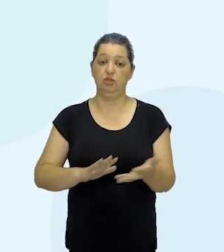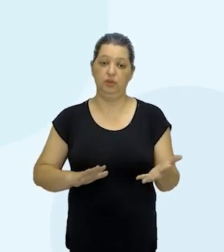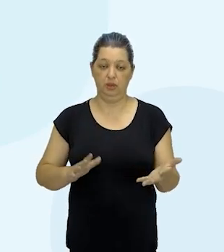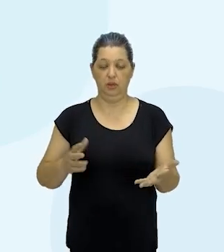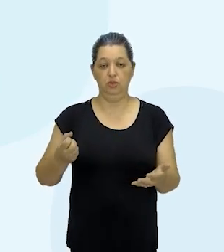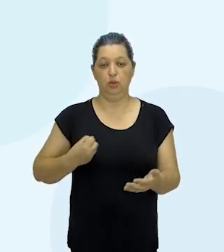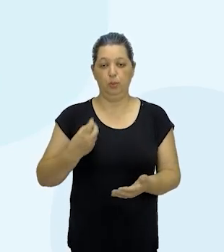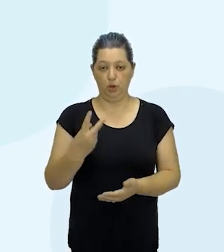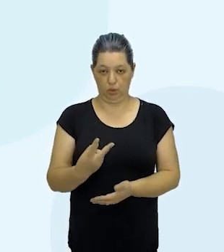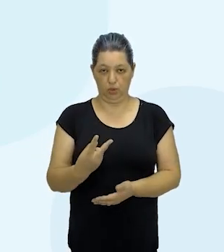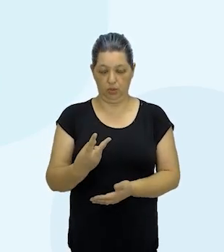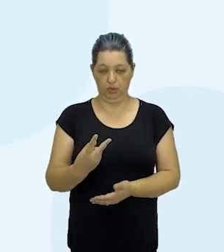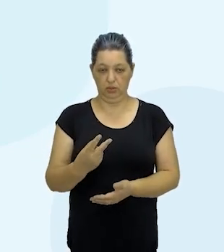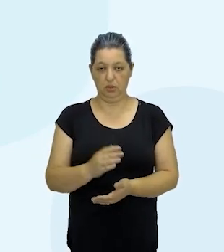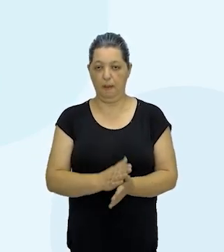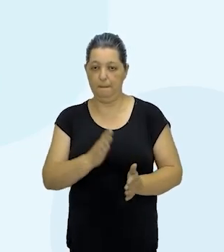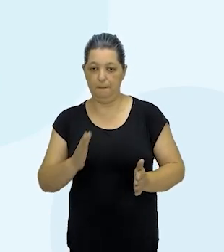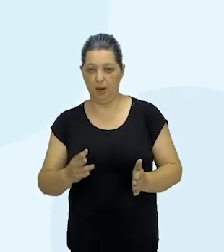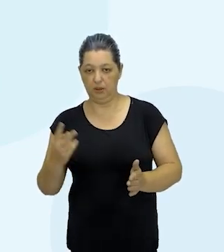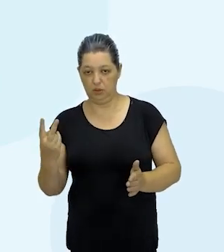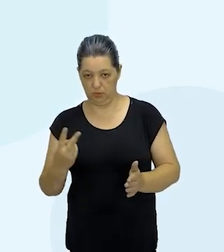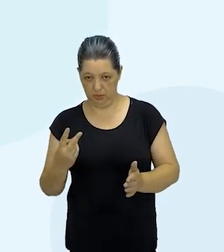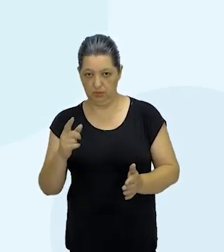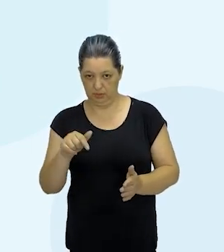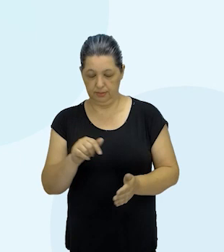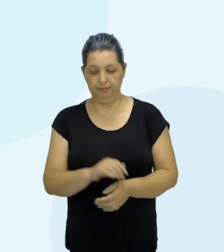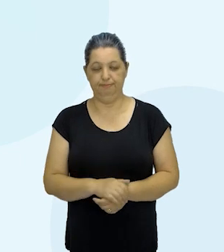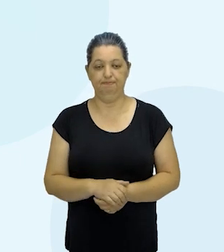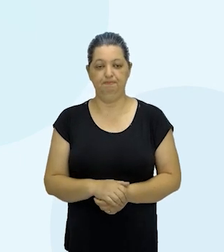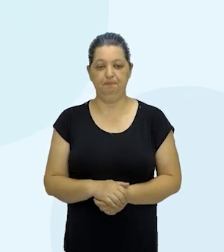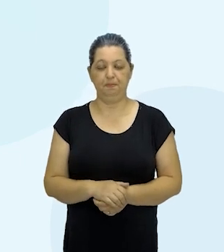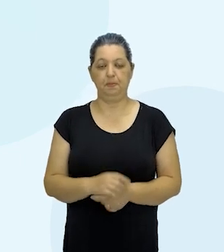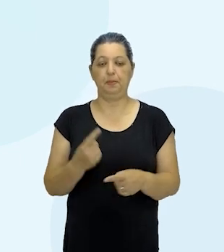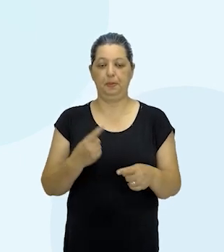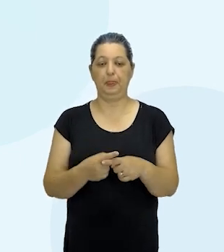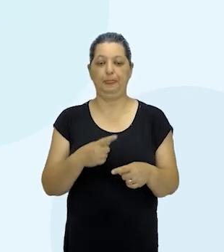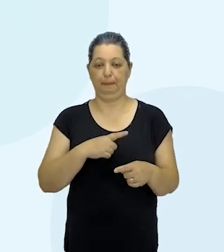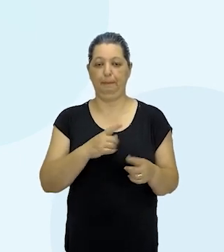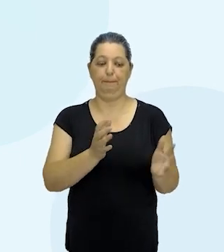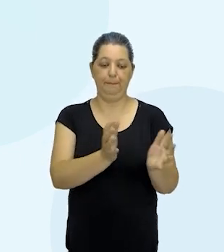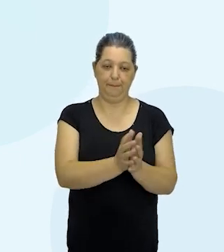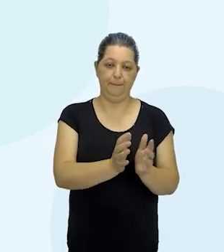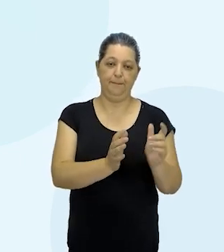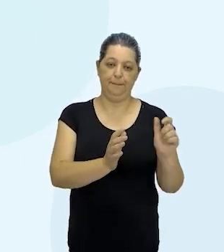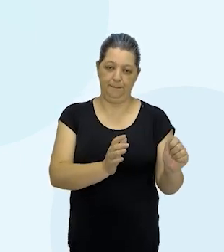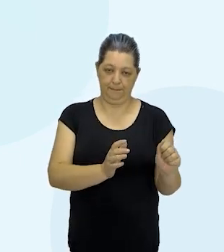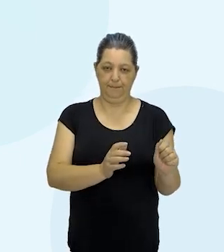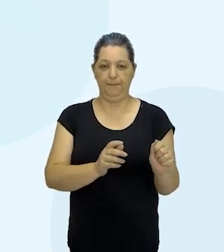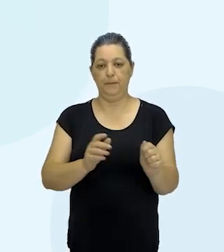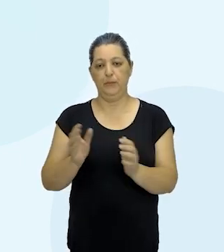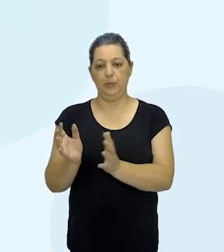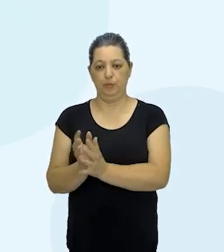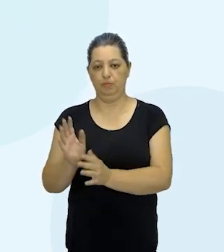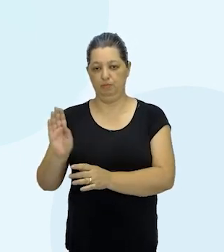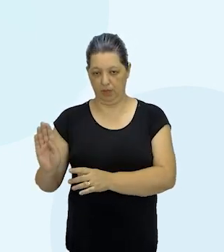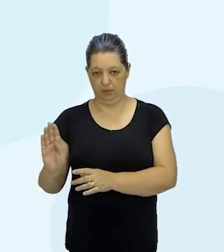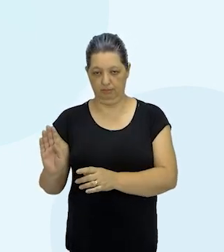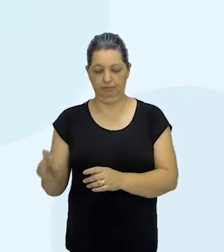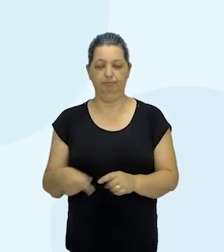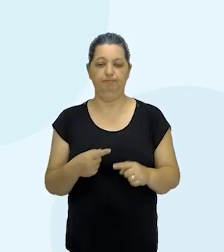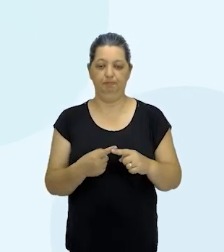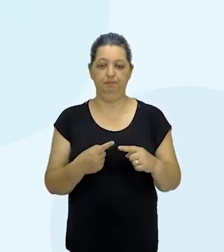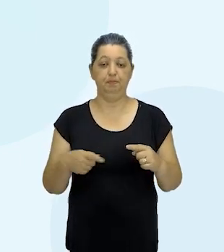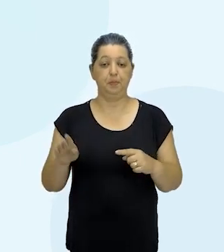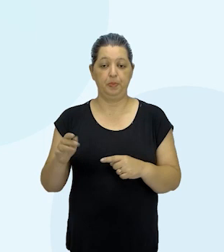atividade 2, parte 2. Ah, por isso que vai ter a parte 2. Porque você tinha lá o seu conjunto A, menos 2, menos 1, 0 e 1. Você tinha o seu